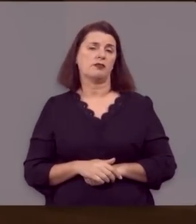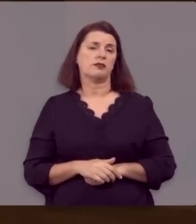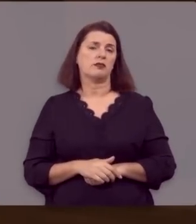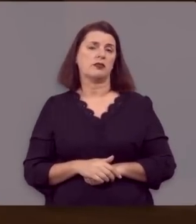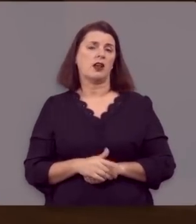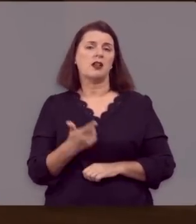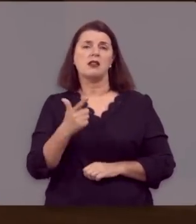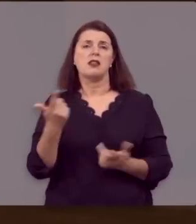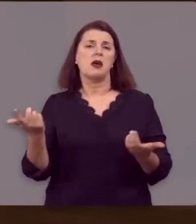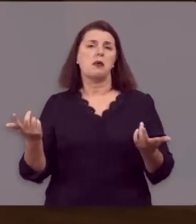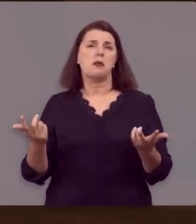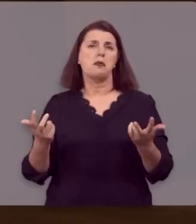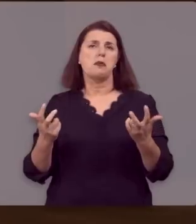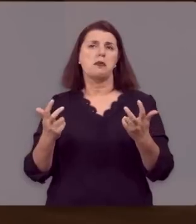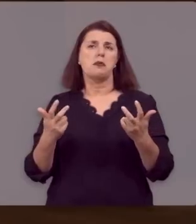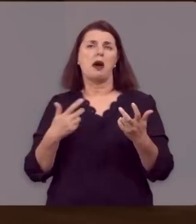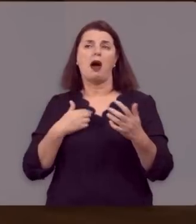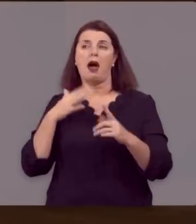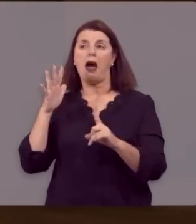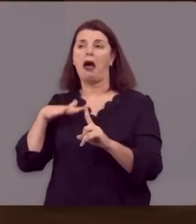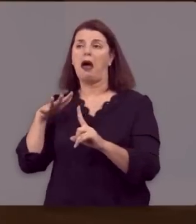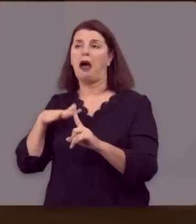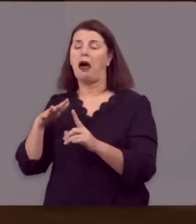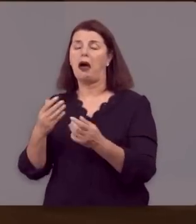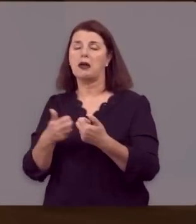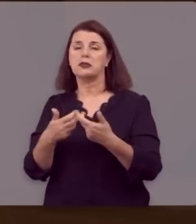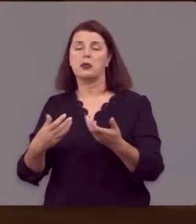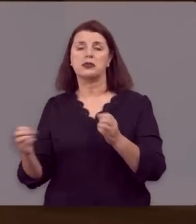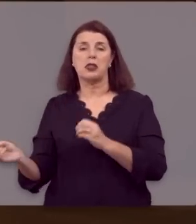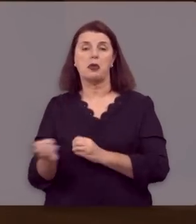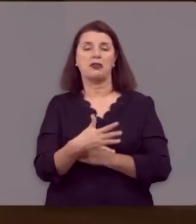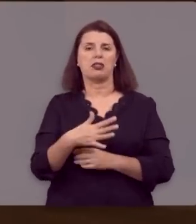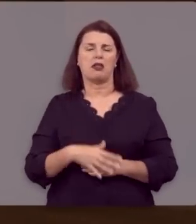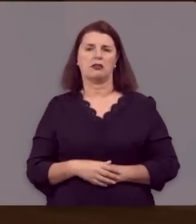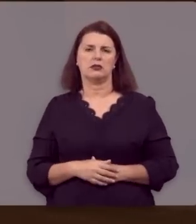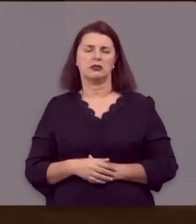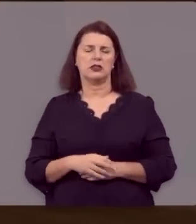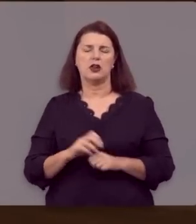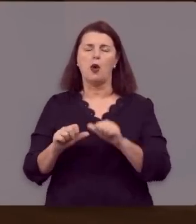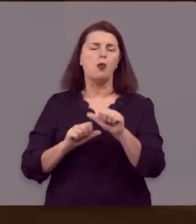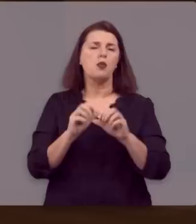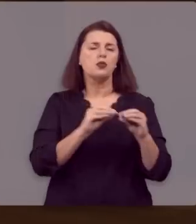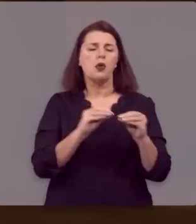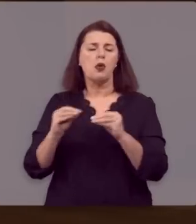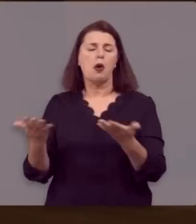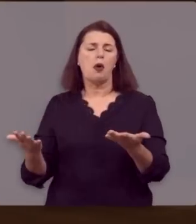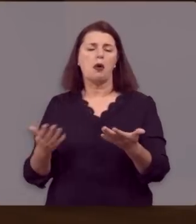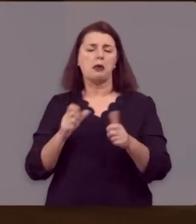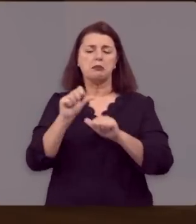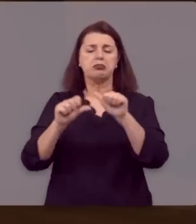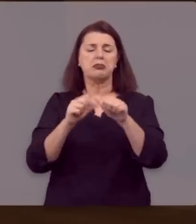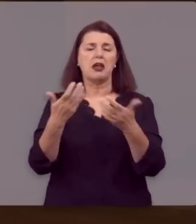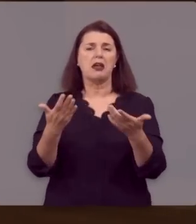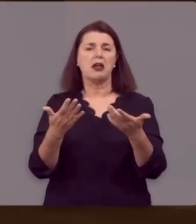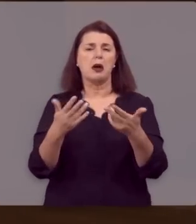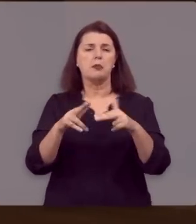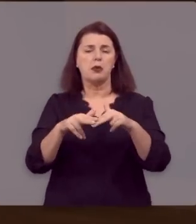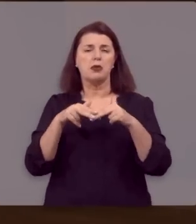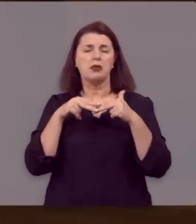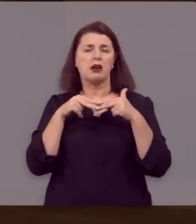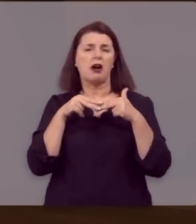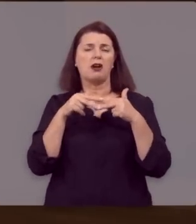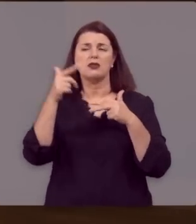que não se encanta com as novidades do mercado da fé, que não troca esta mensagem sublime, bendita